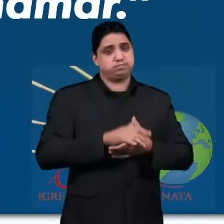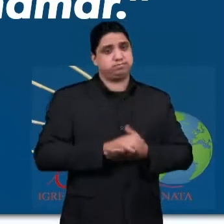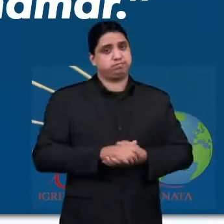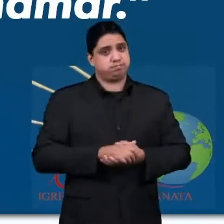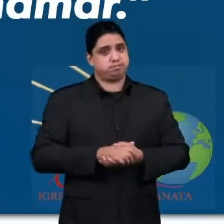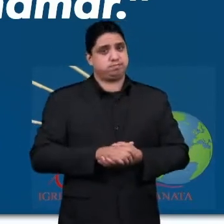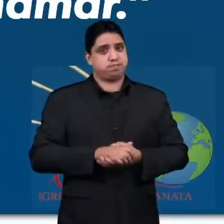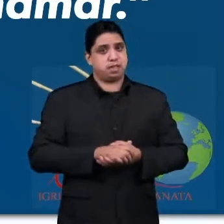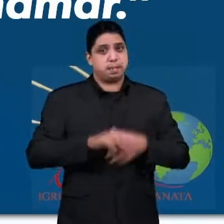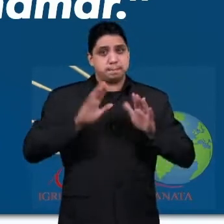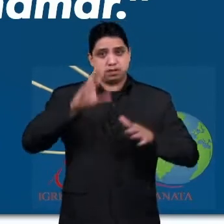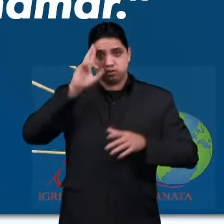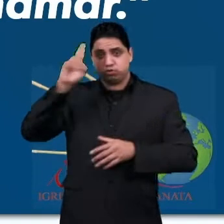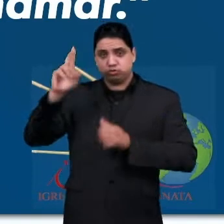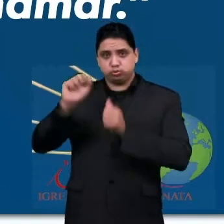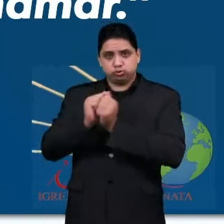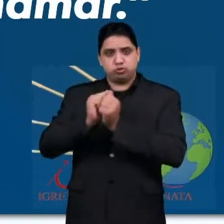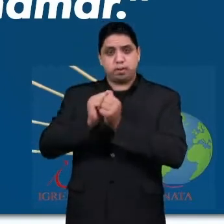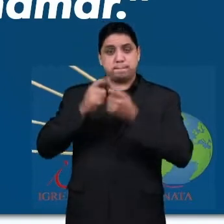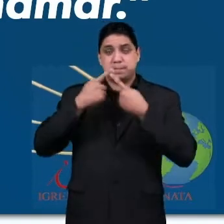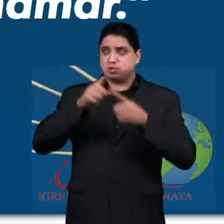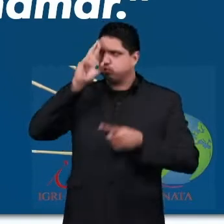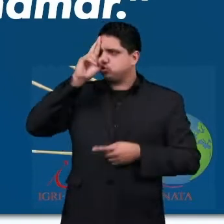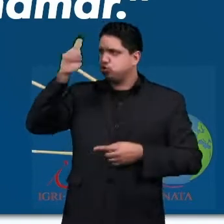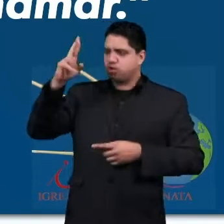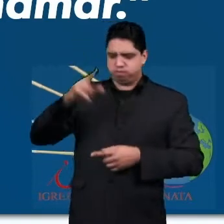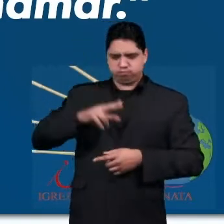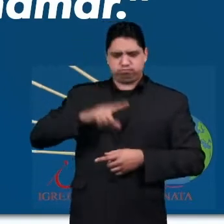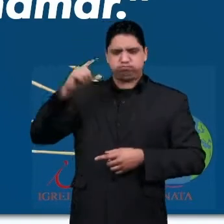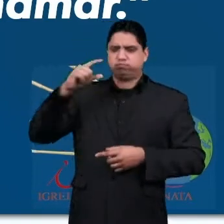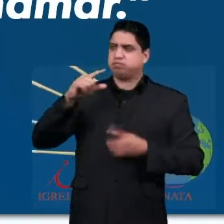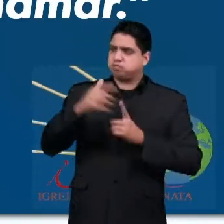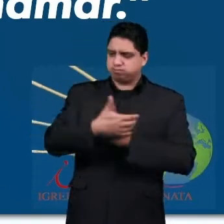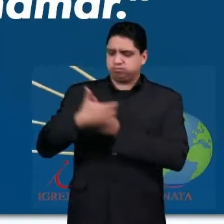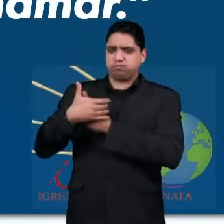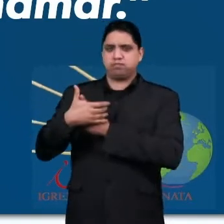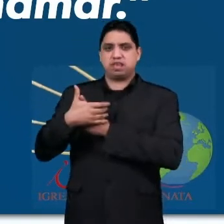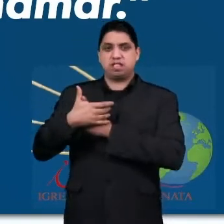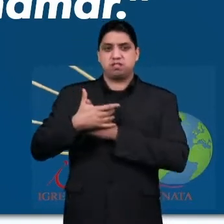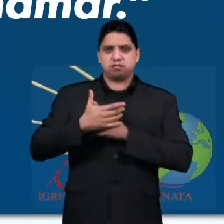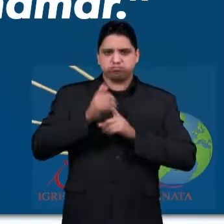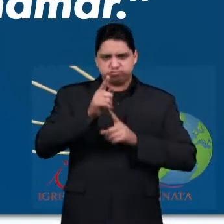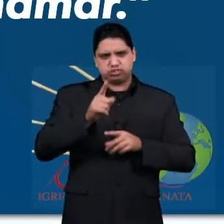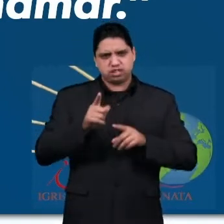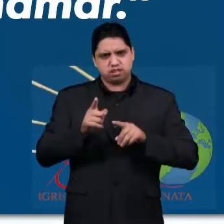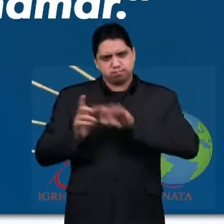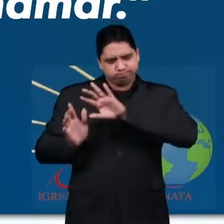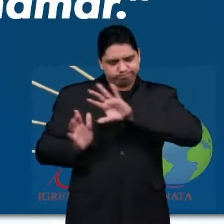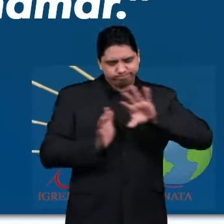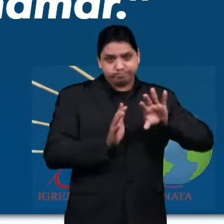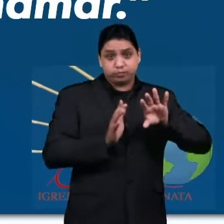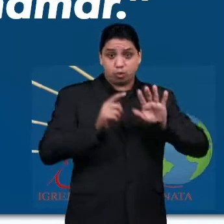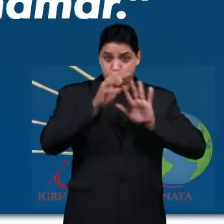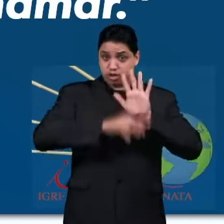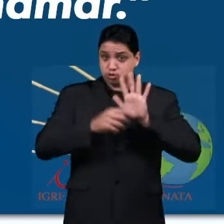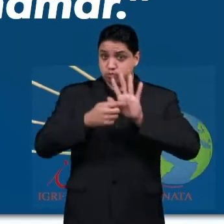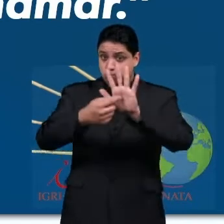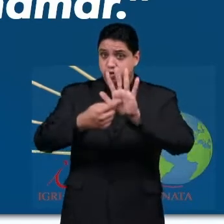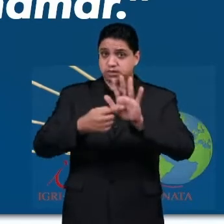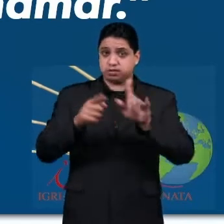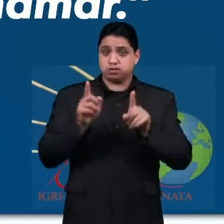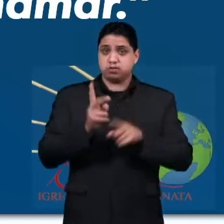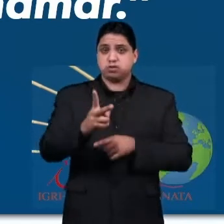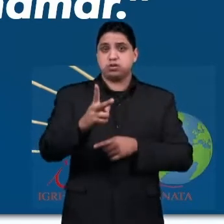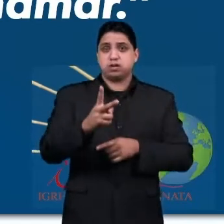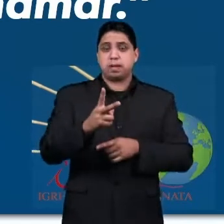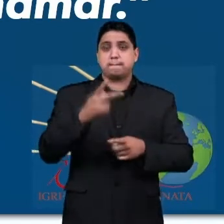vale de decisão. Estou indeciso, mas hoje eu estou decidido. E diz o texto: